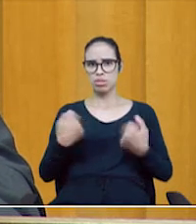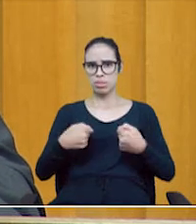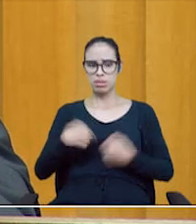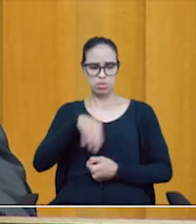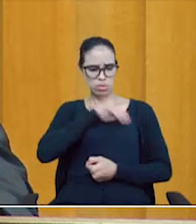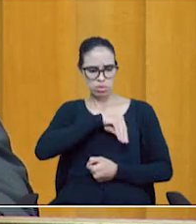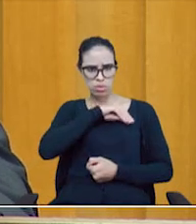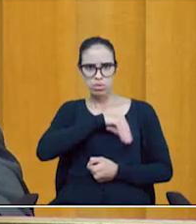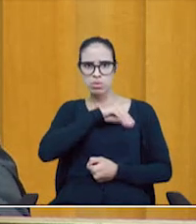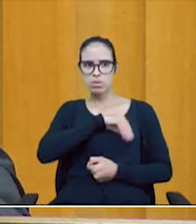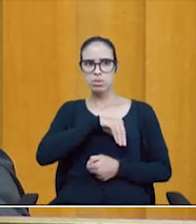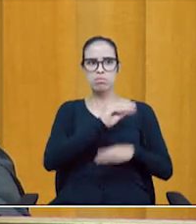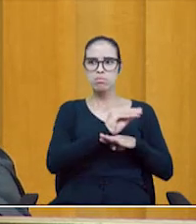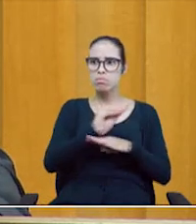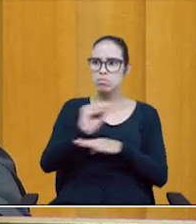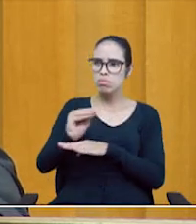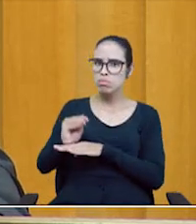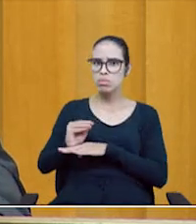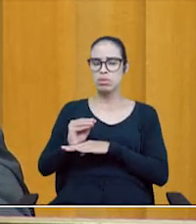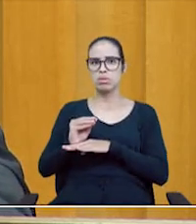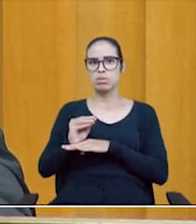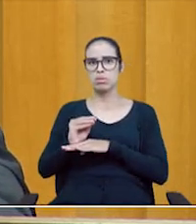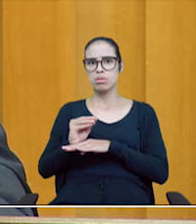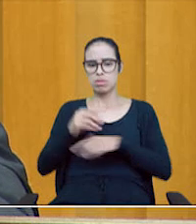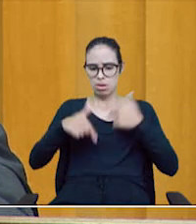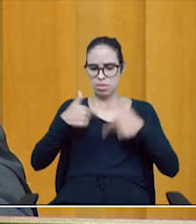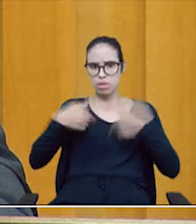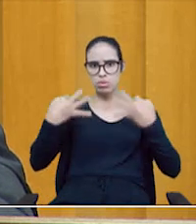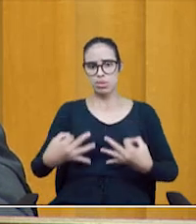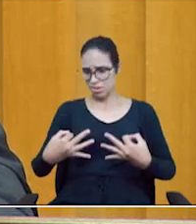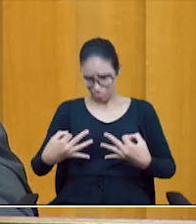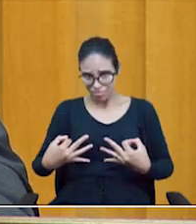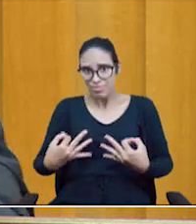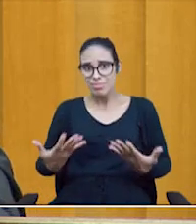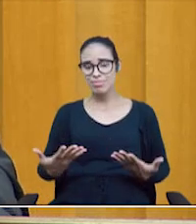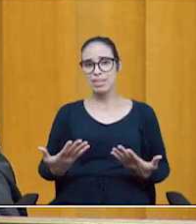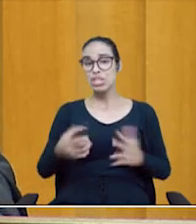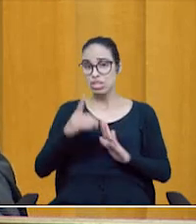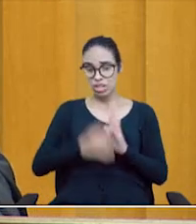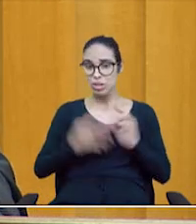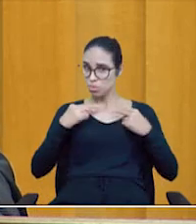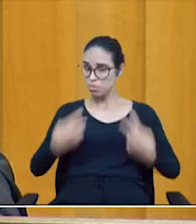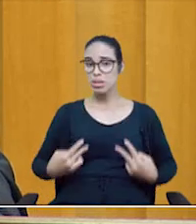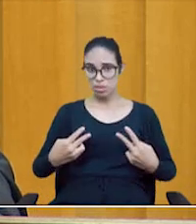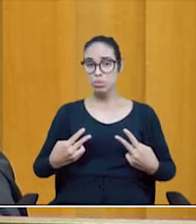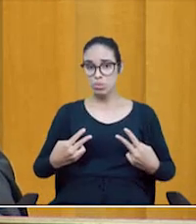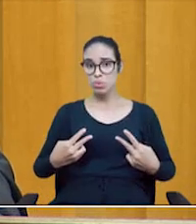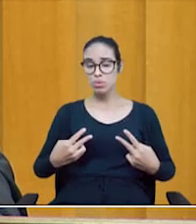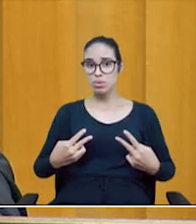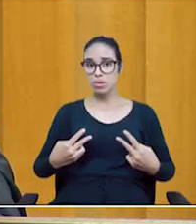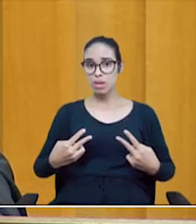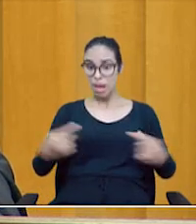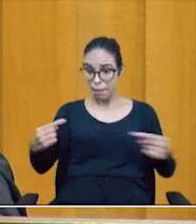pessoal e familiar e, logo, algum tipo de trabalho digno. Então, o direito humano associado ao trabalho é, na minha leitura, um vetor